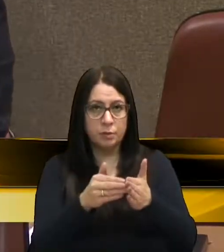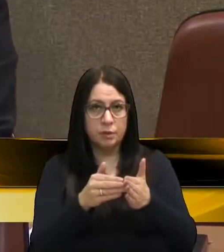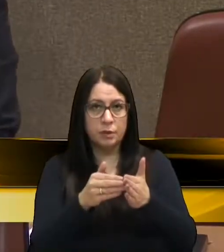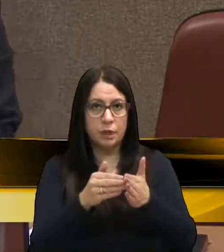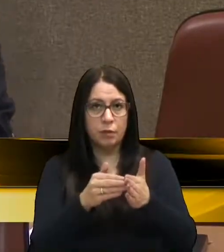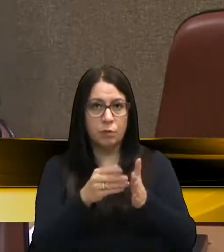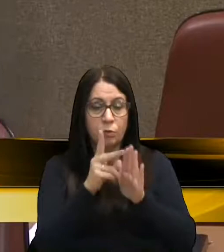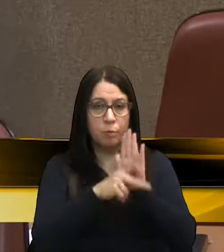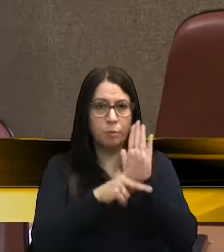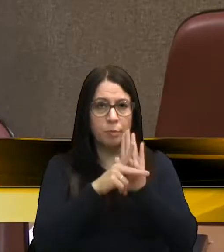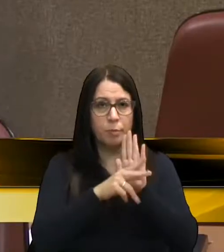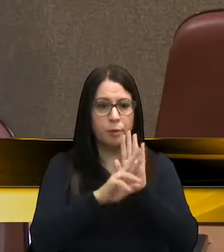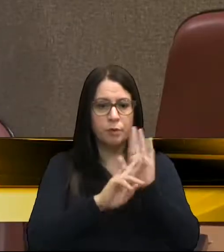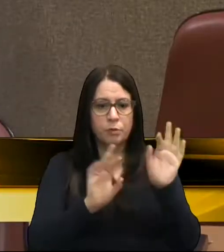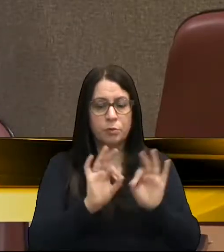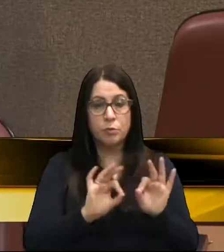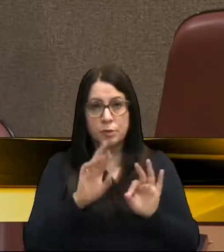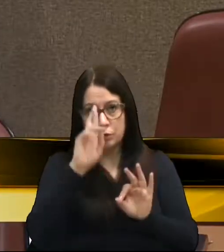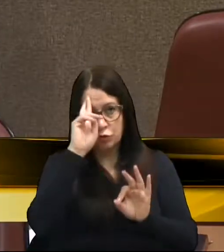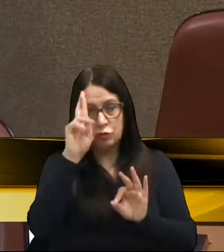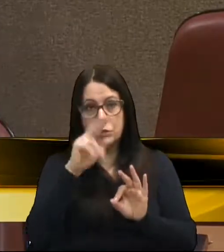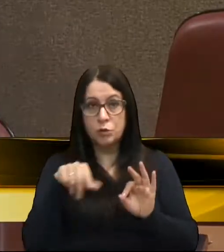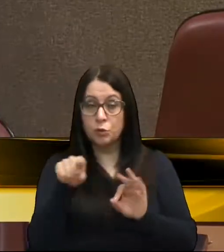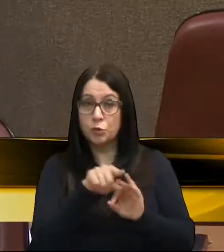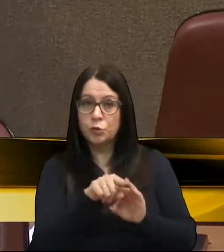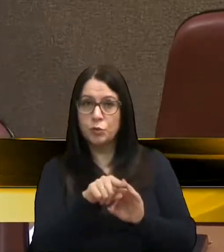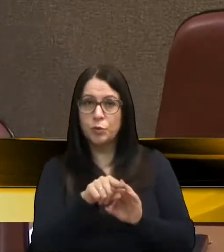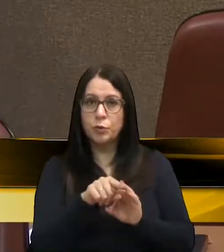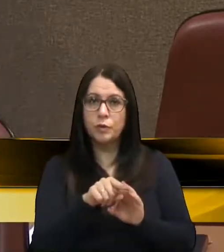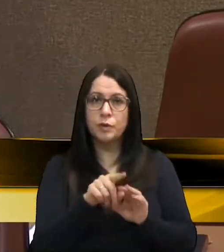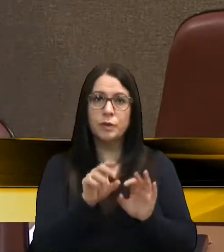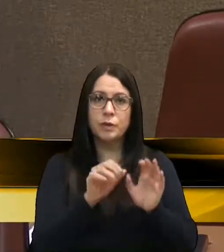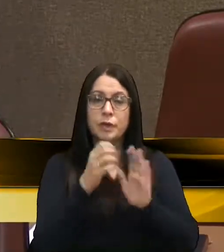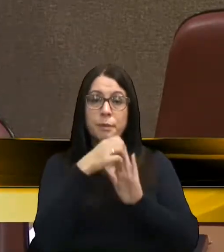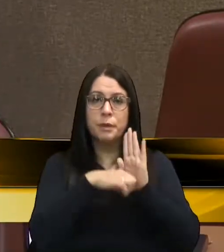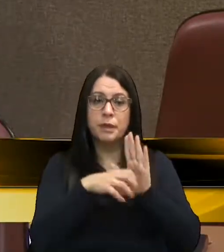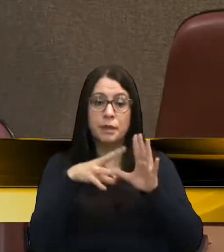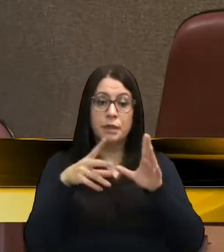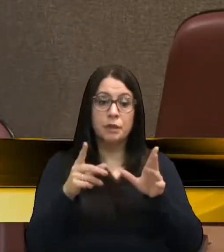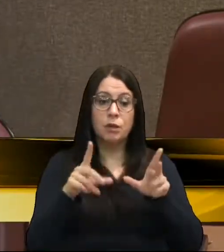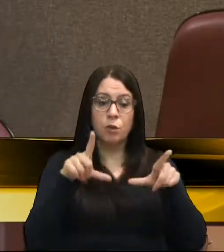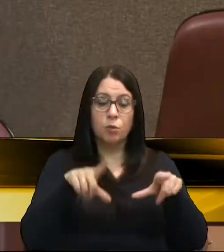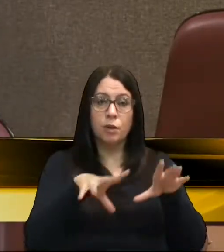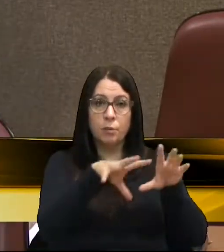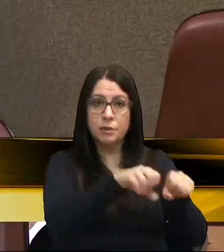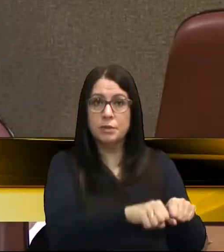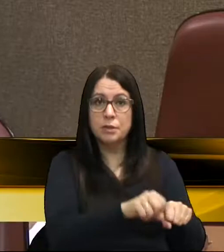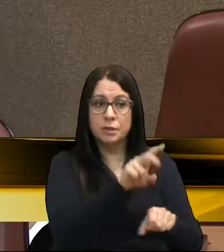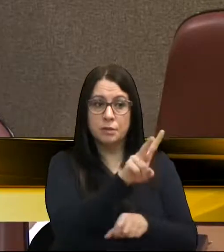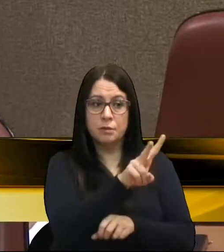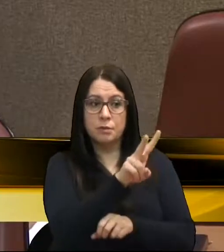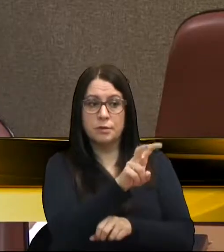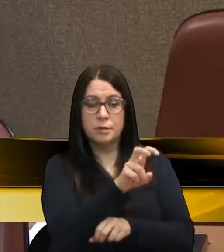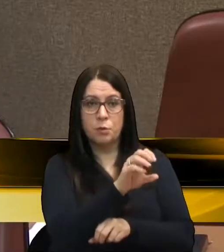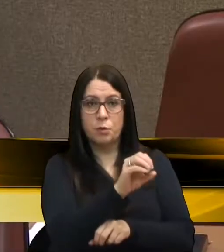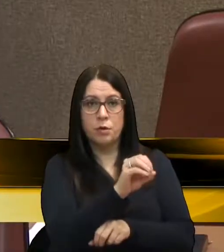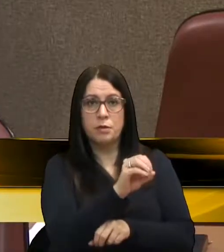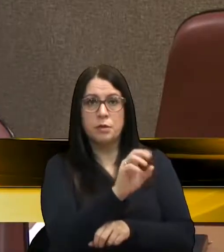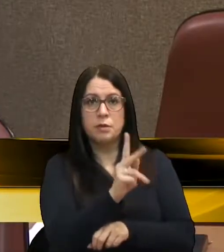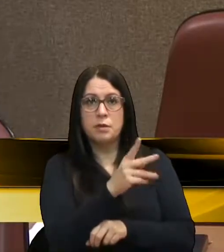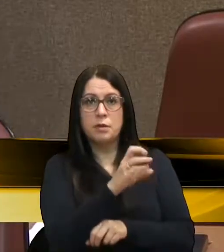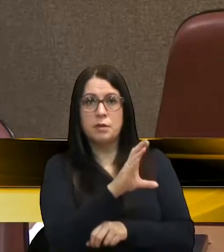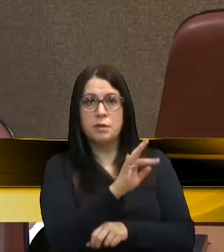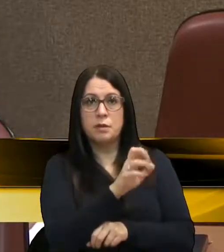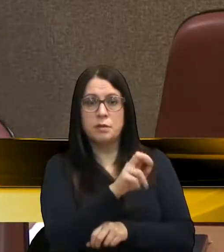plano diretor, apresentou emendas, desapropriando uma área, reservando uma área de 250 hectares nas proximidades